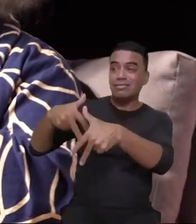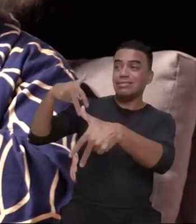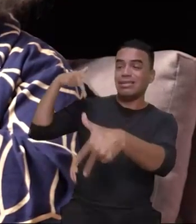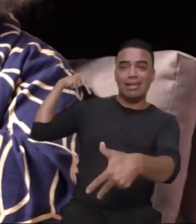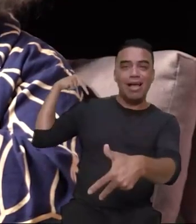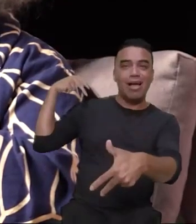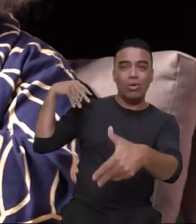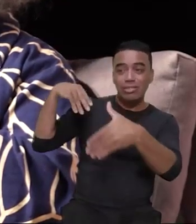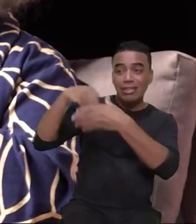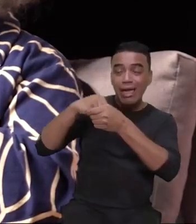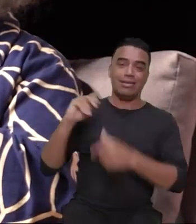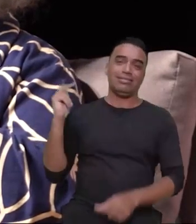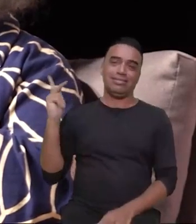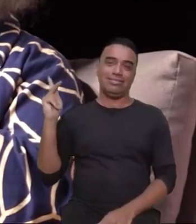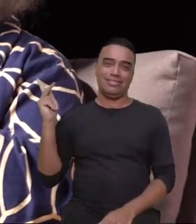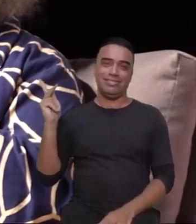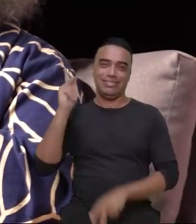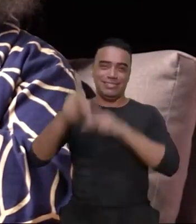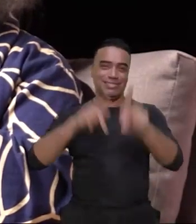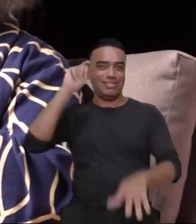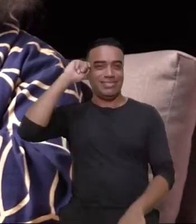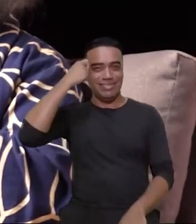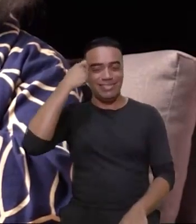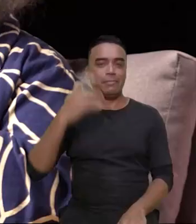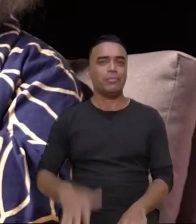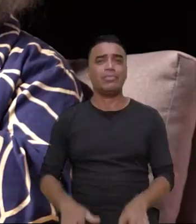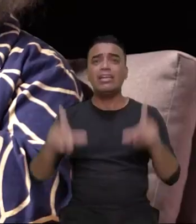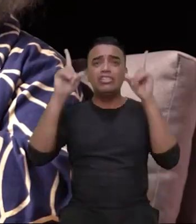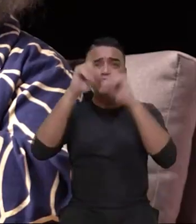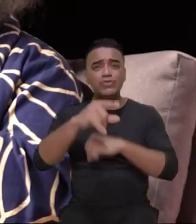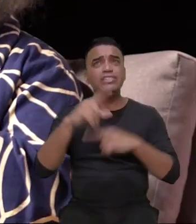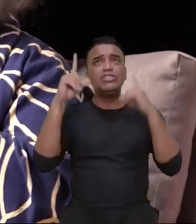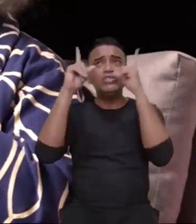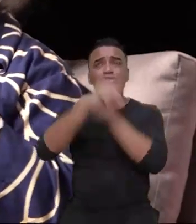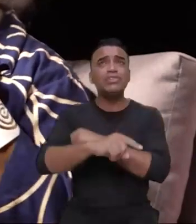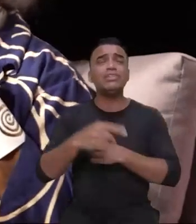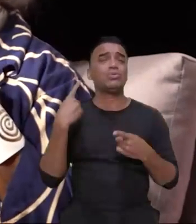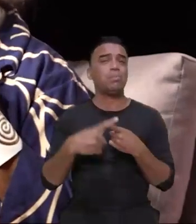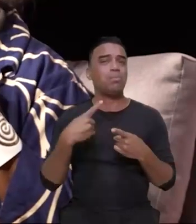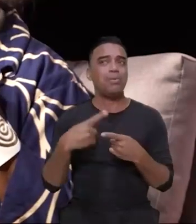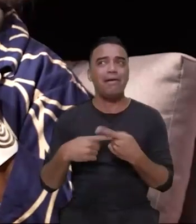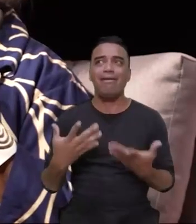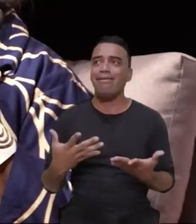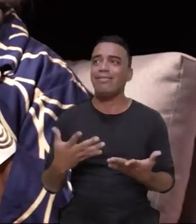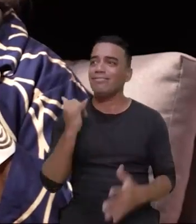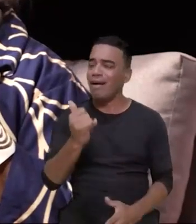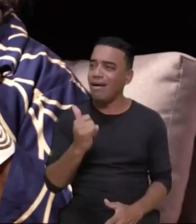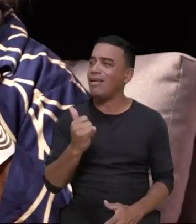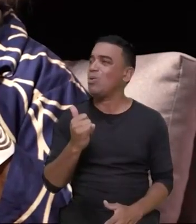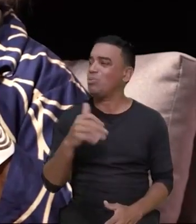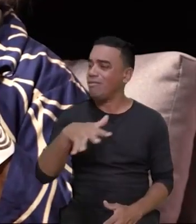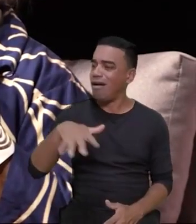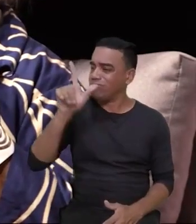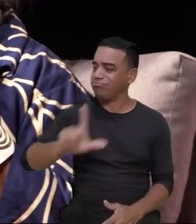ancestral histórica. Porque é difícil, até digo que é difícil, porque talvez não tenha, no